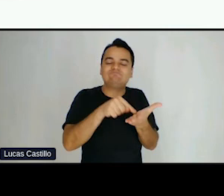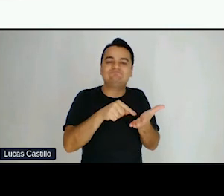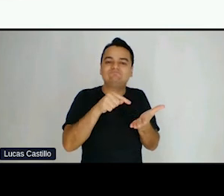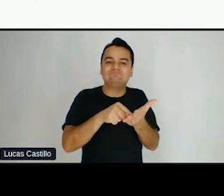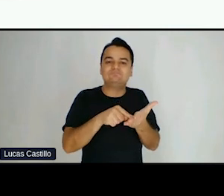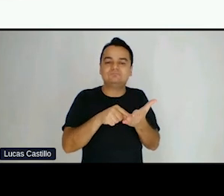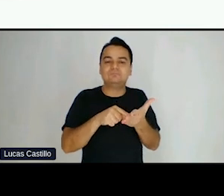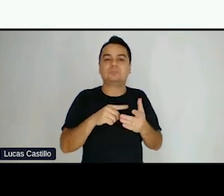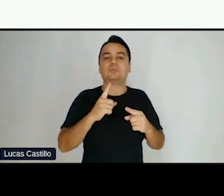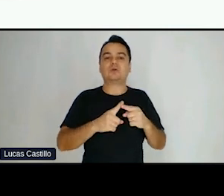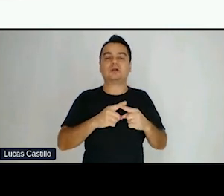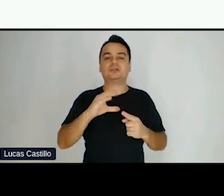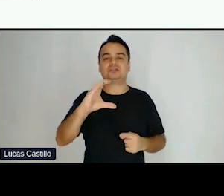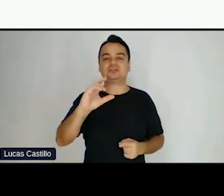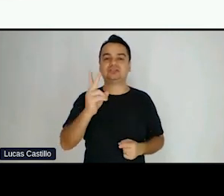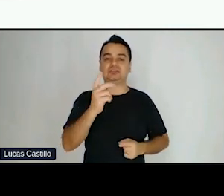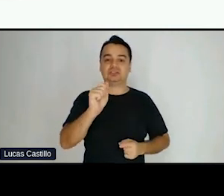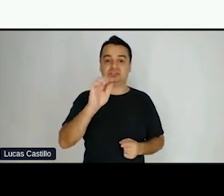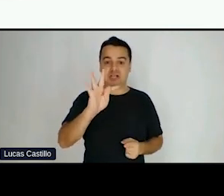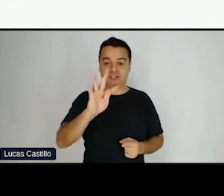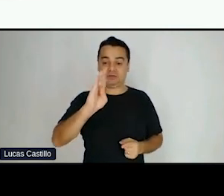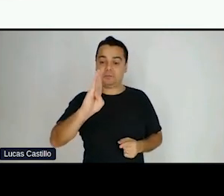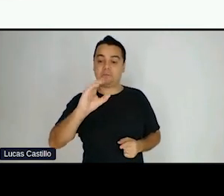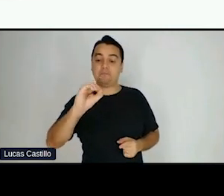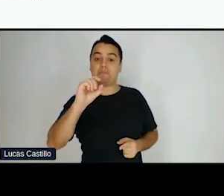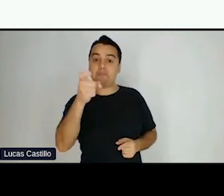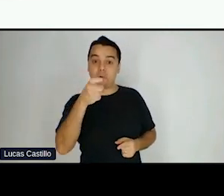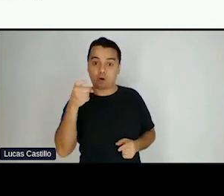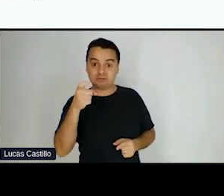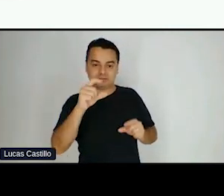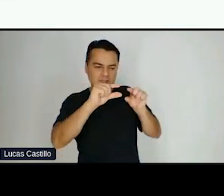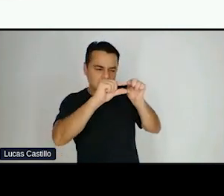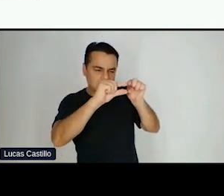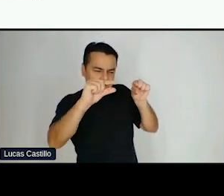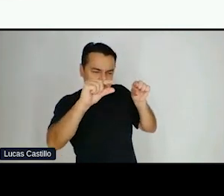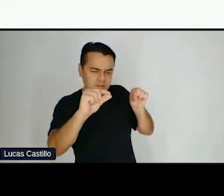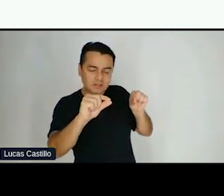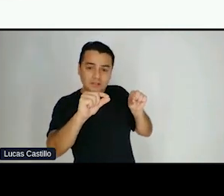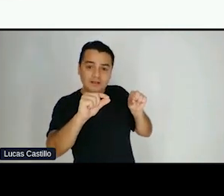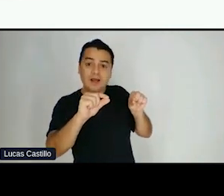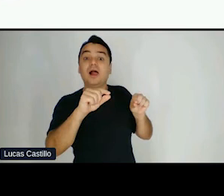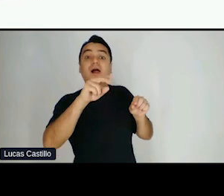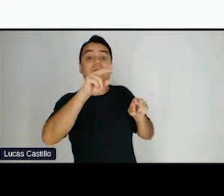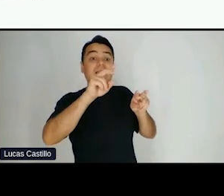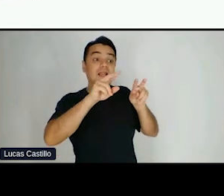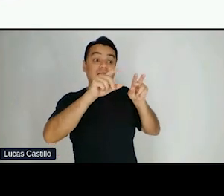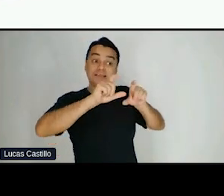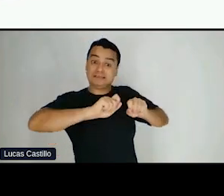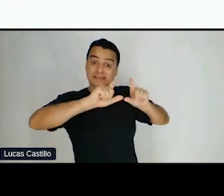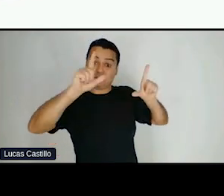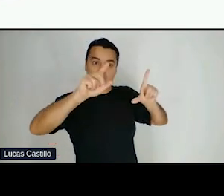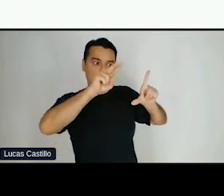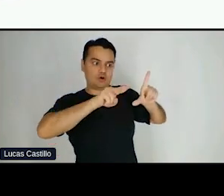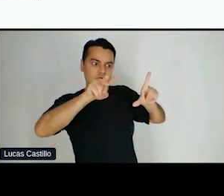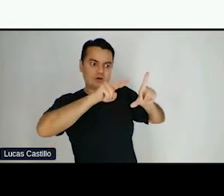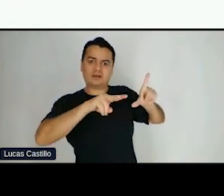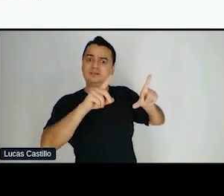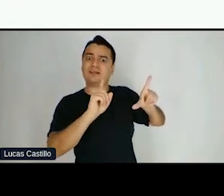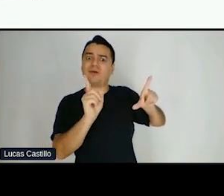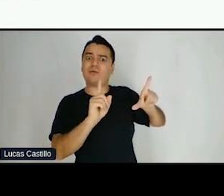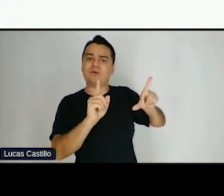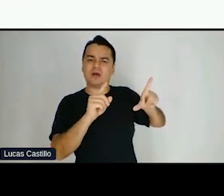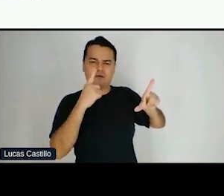o checkbox para selecionar os termos de uso não era lido pelo leitor de tela. Então eu vou navegar com o tab